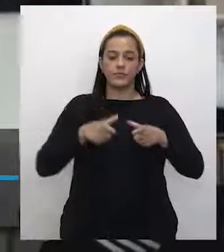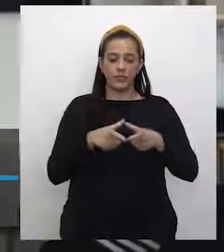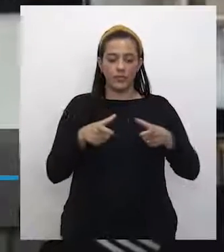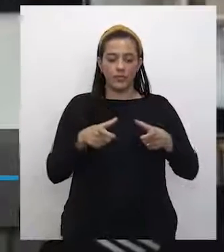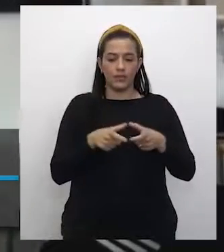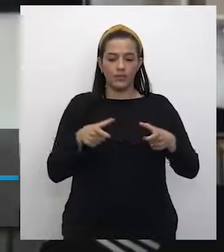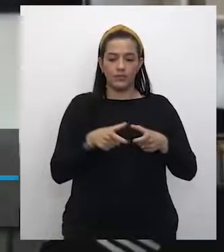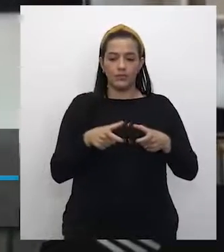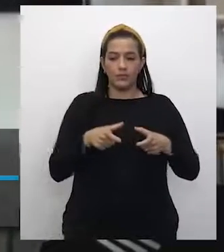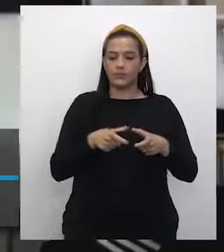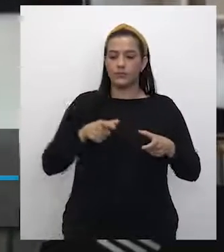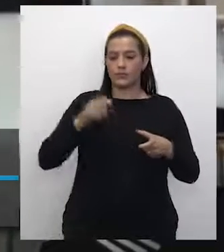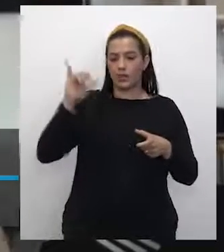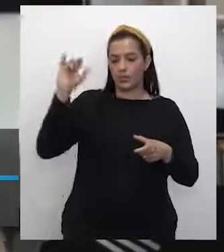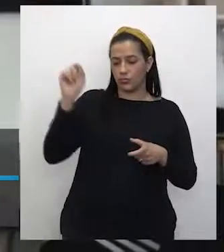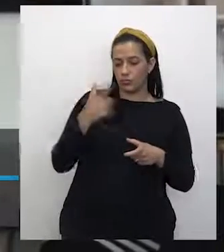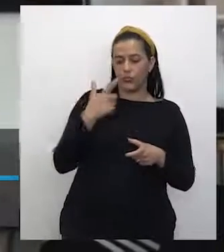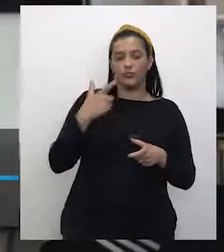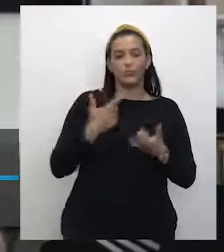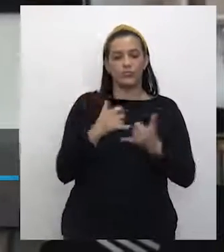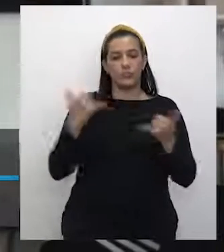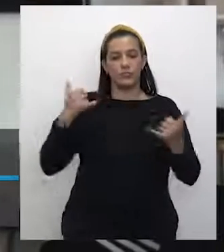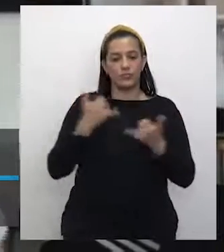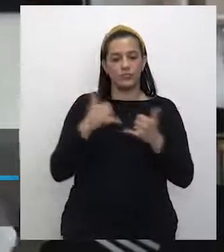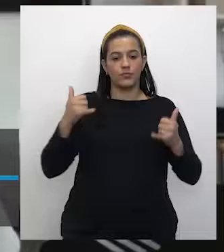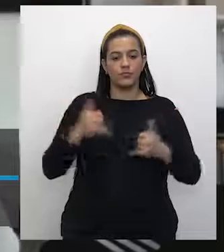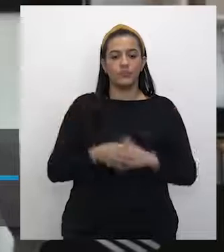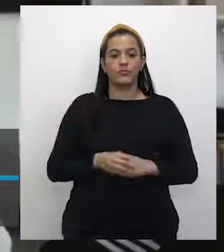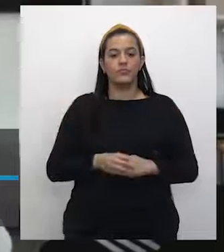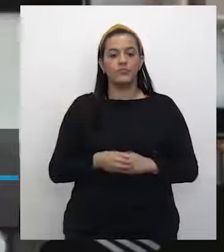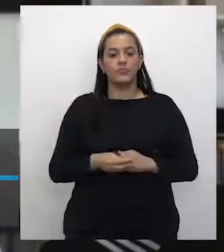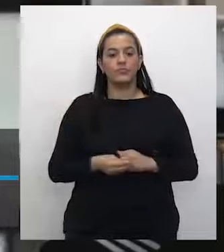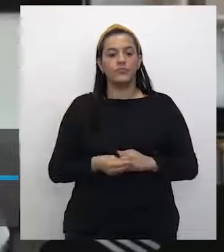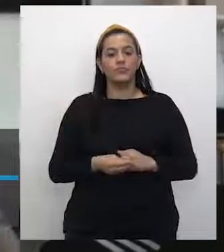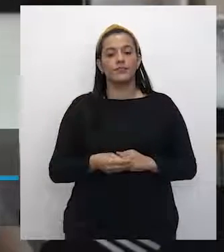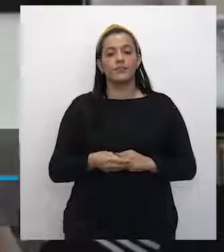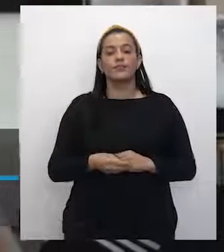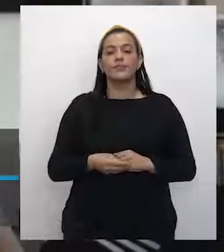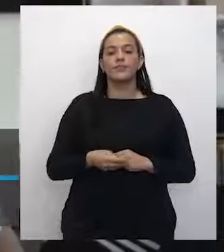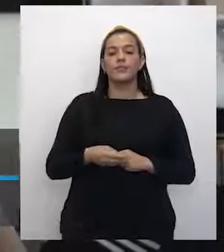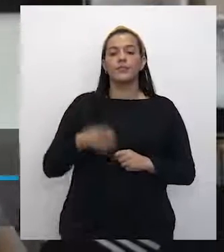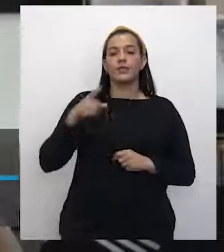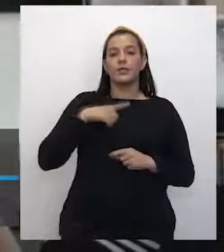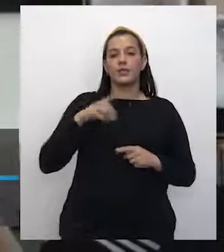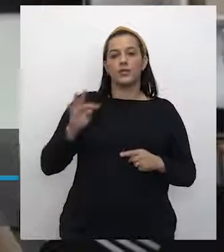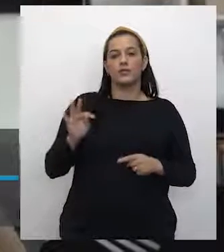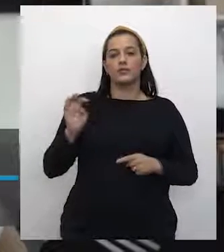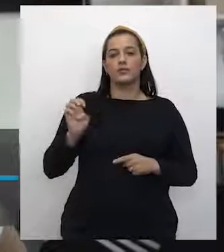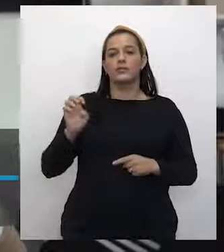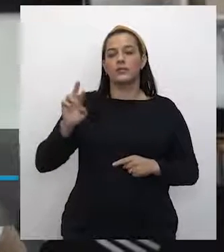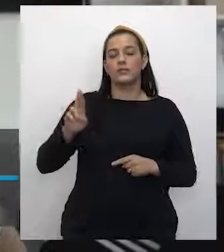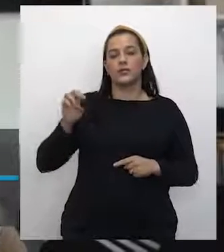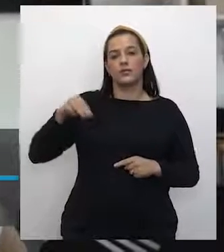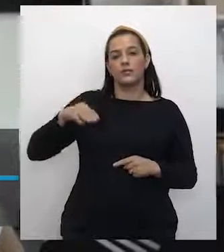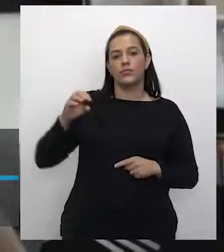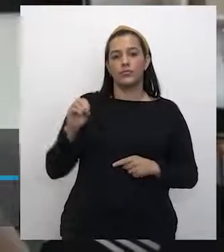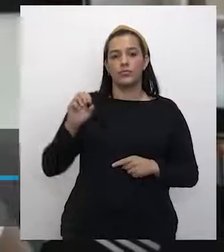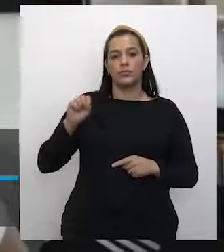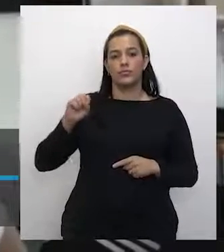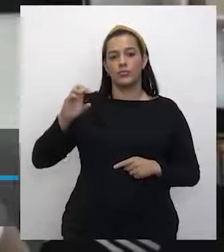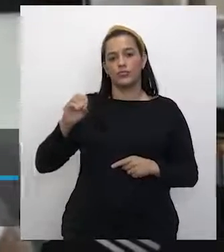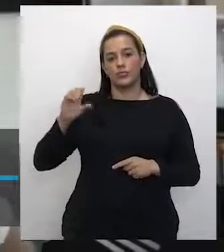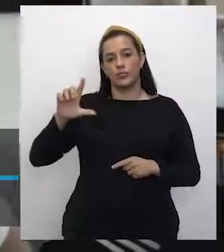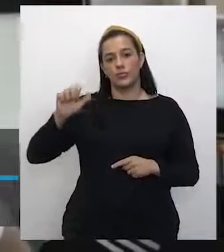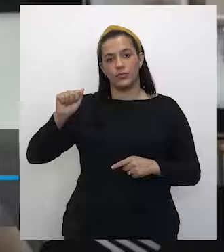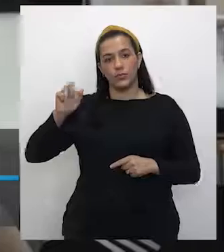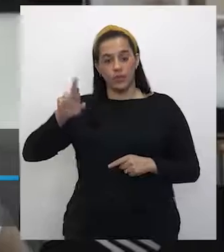mesma matéria-prima que a energia do sol. Então, eu tenho lá a energia termosolar, ela dura mais, né, porque eu não